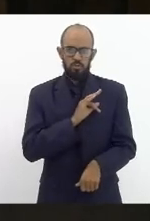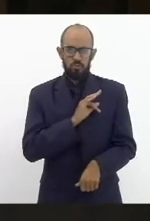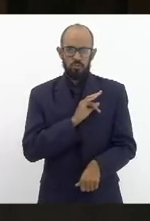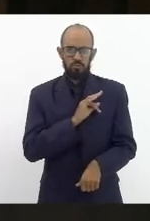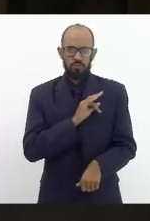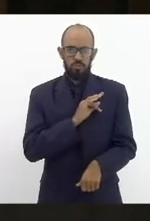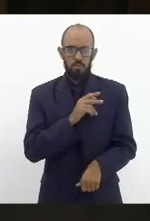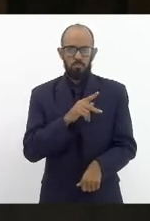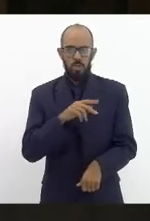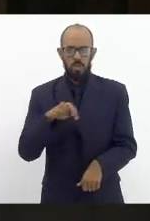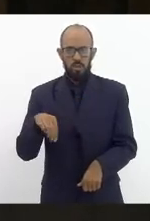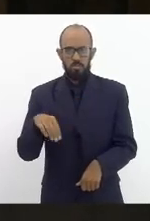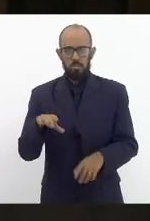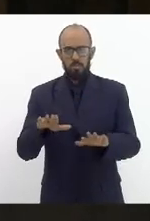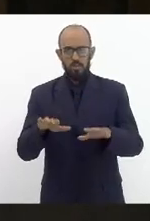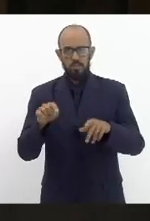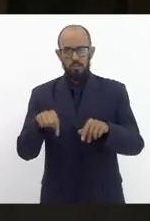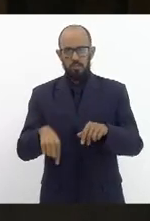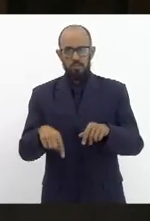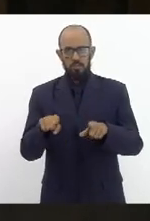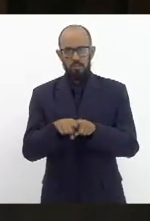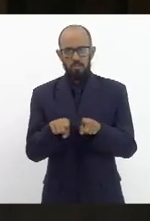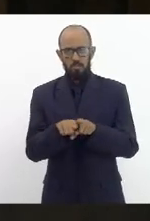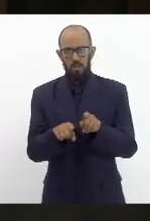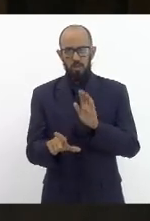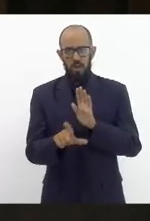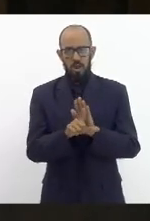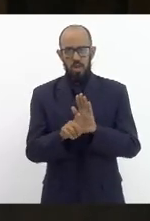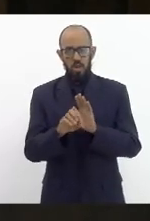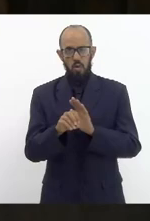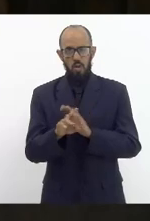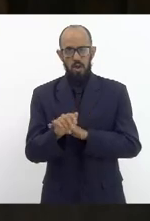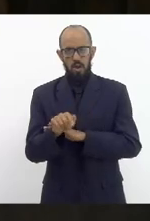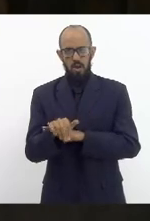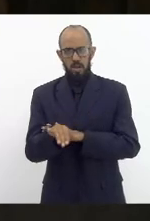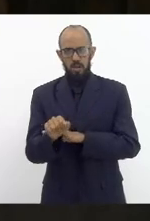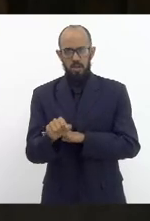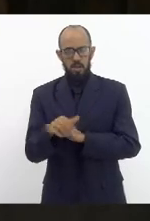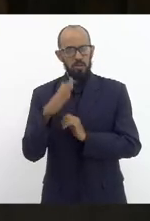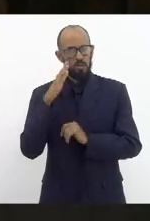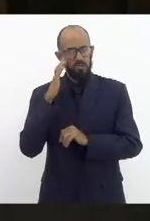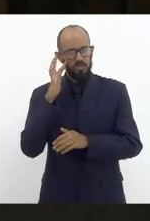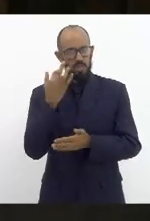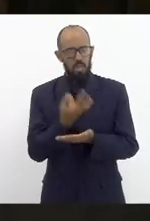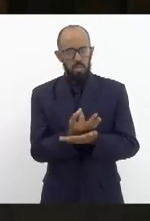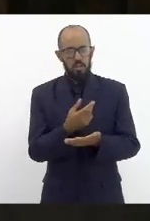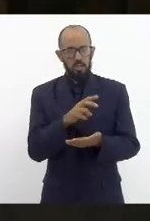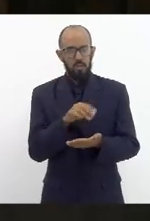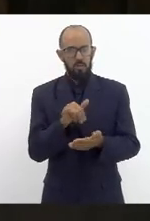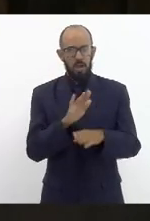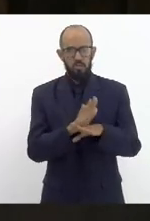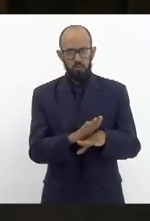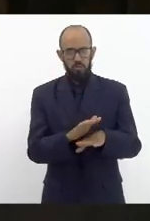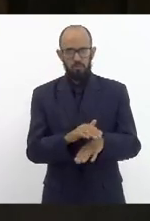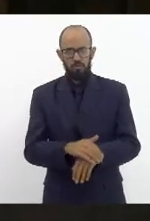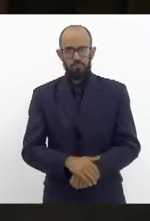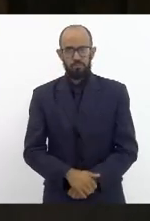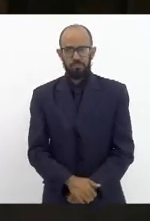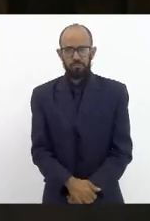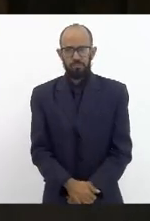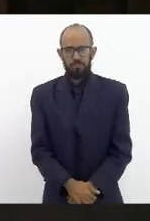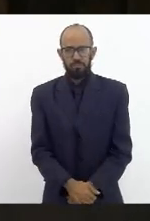PM, mas aqui, neste caso, da Lei Orgânica da Polícia, eu tenho certeza que ele vai contribuir muito como relator da Lei